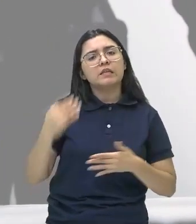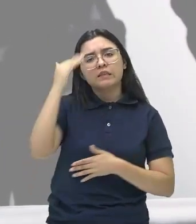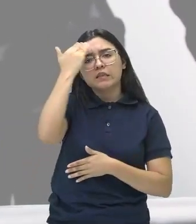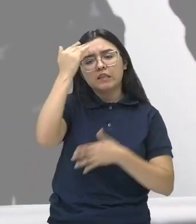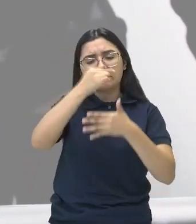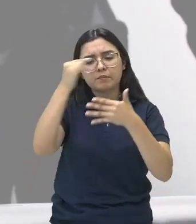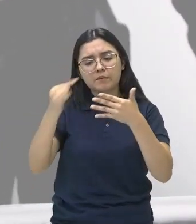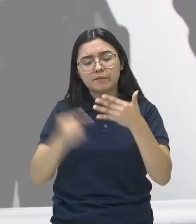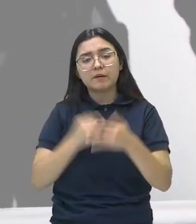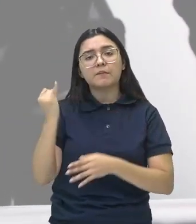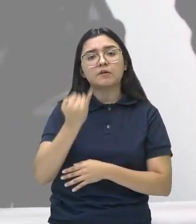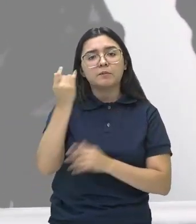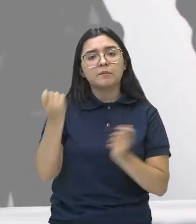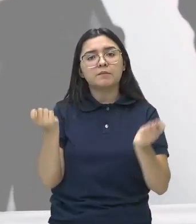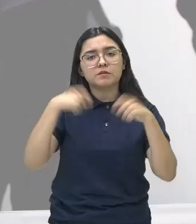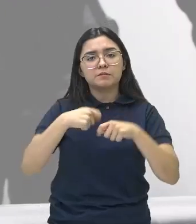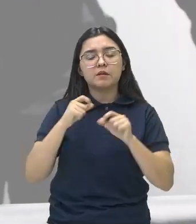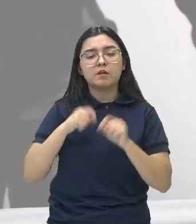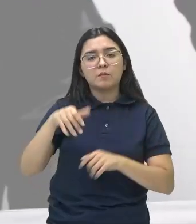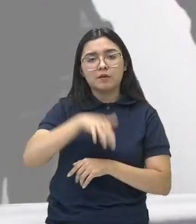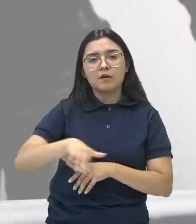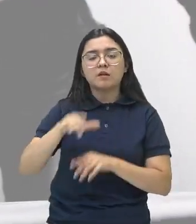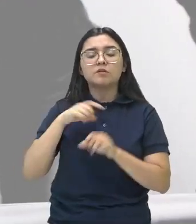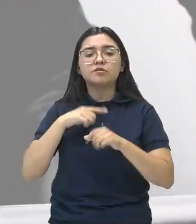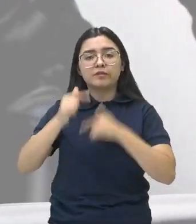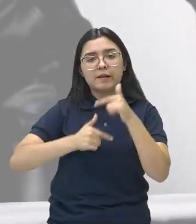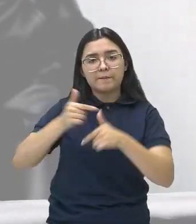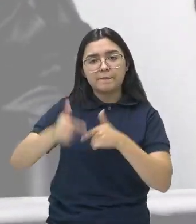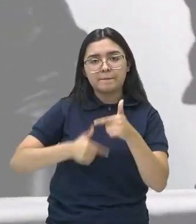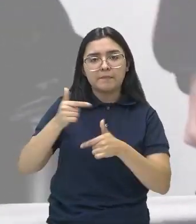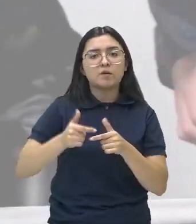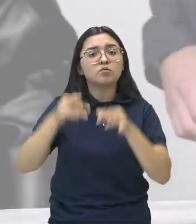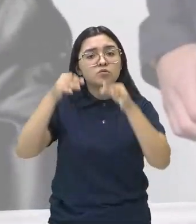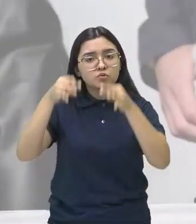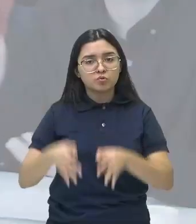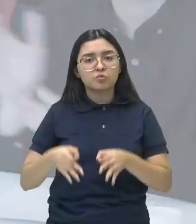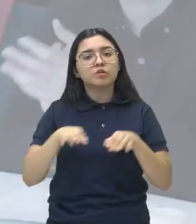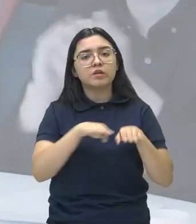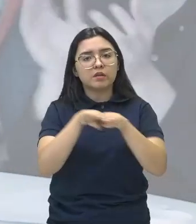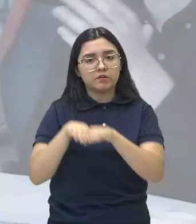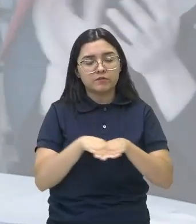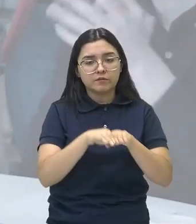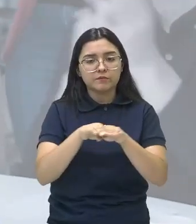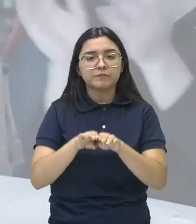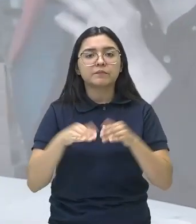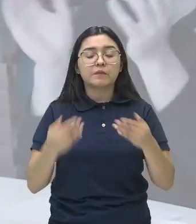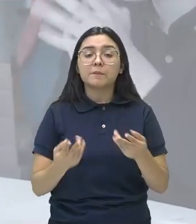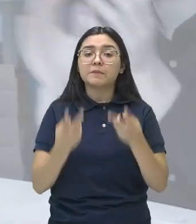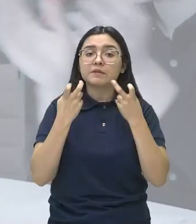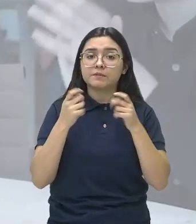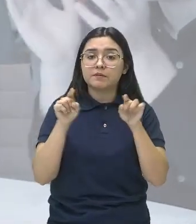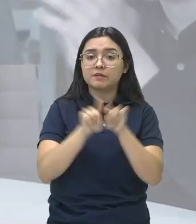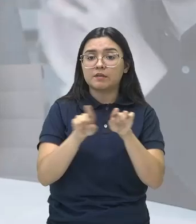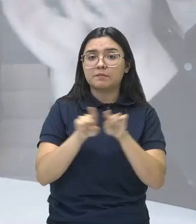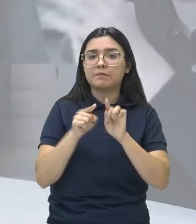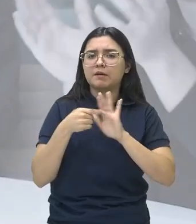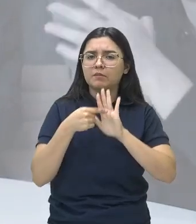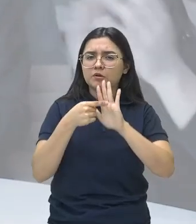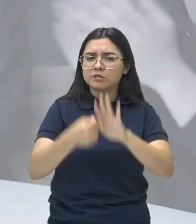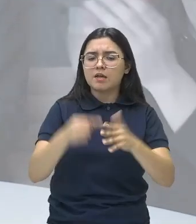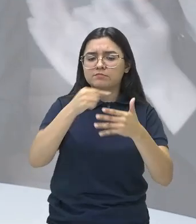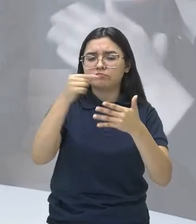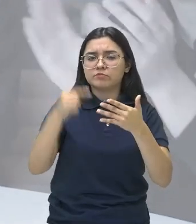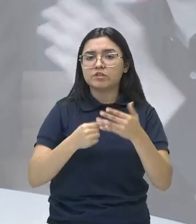é crucial para promover um mercado de trabalho mais justo e equitativo. Ao reconhecer e abordar essas